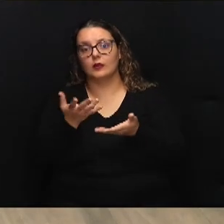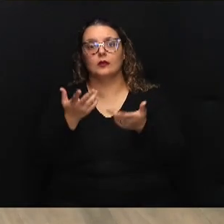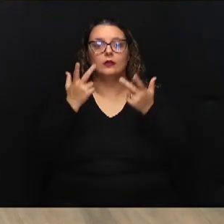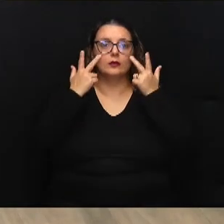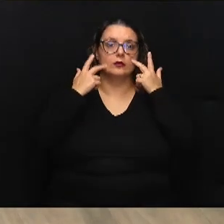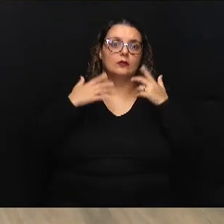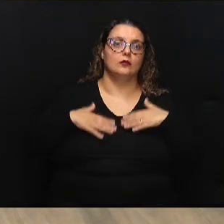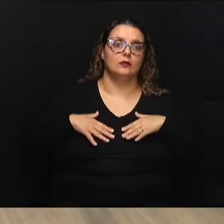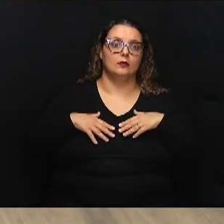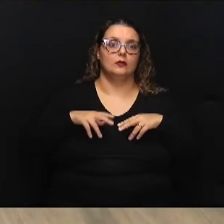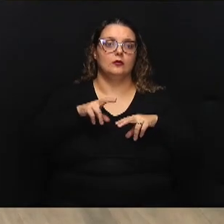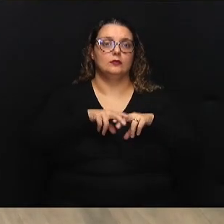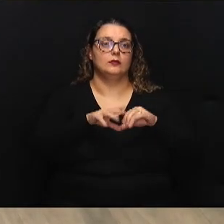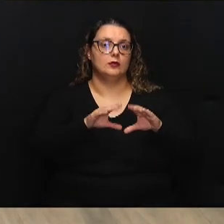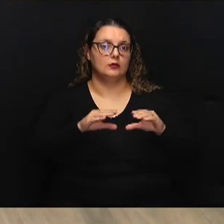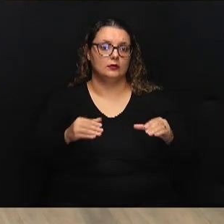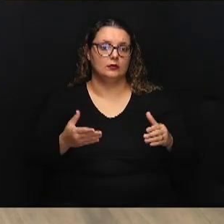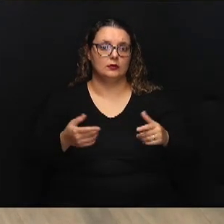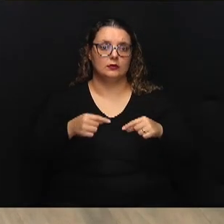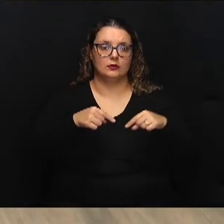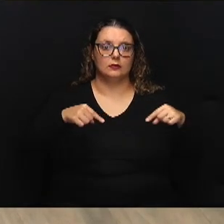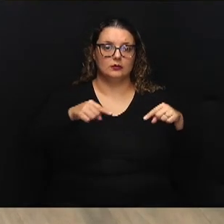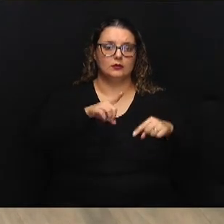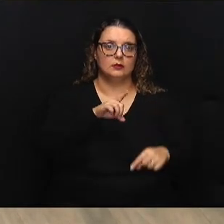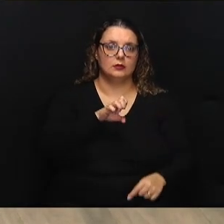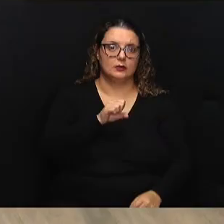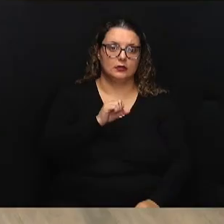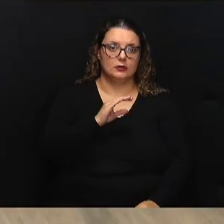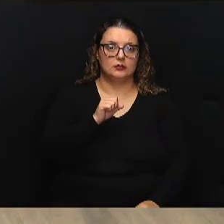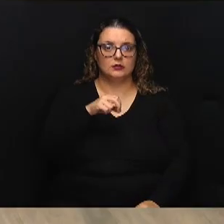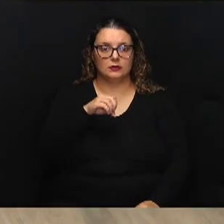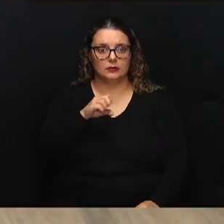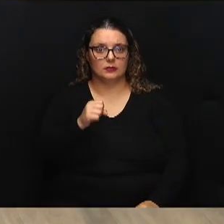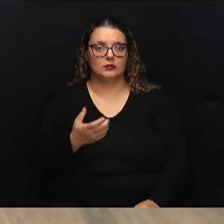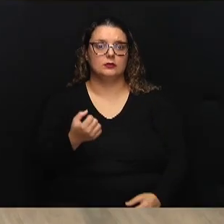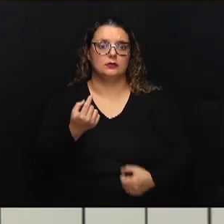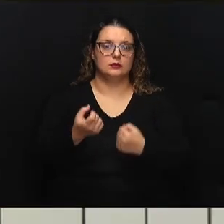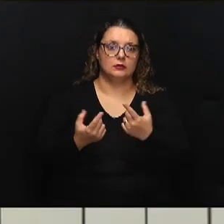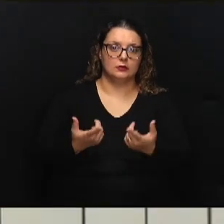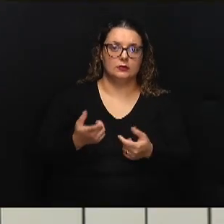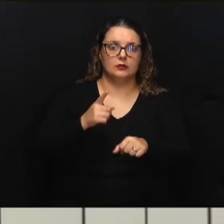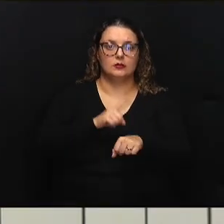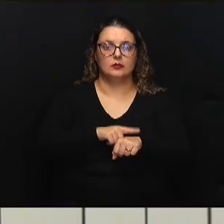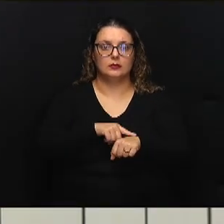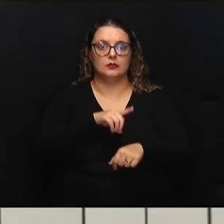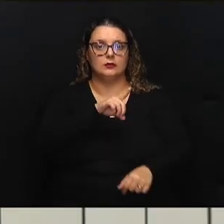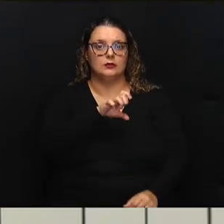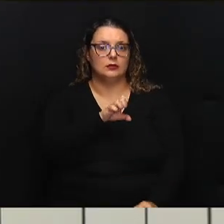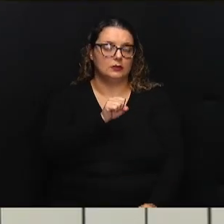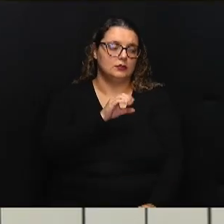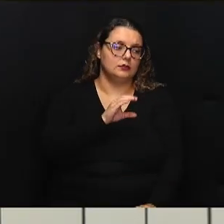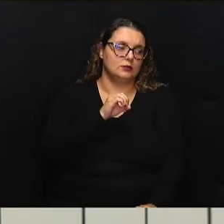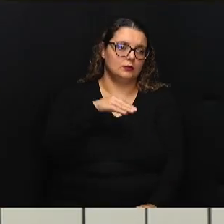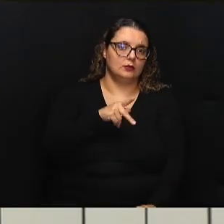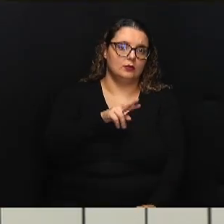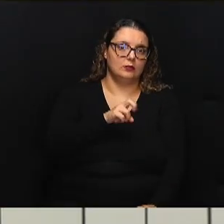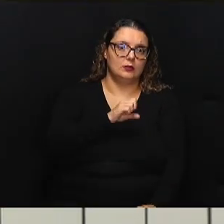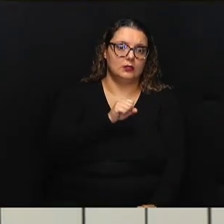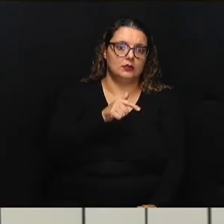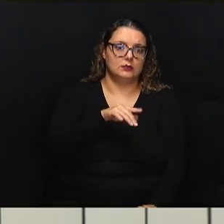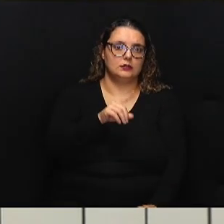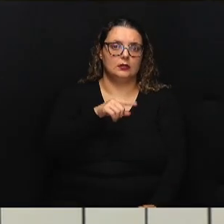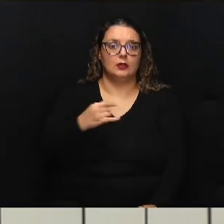uma poltrona, alguma coisa assim. Sala de descanso, algumas empresas denominam sala de descompressão. Isso também é válido,